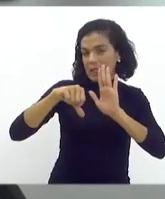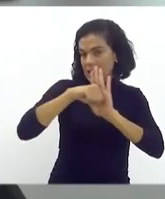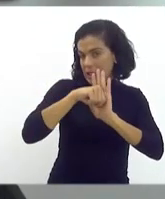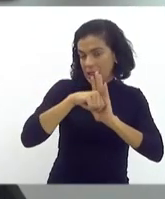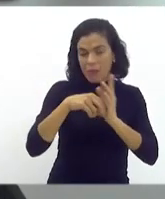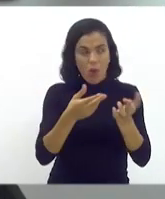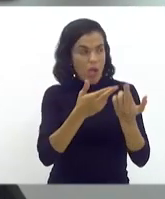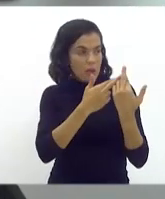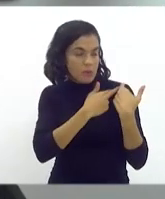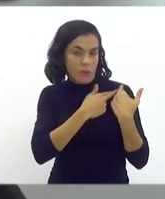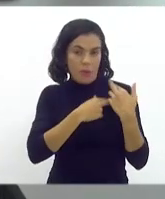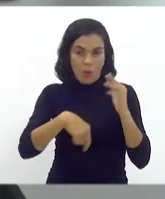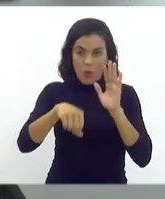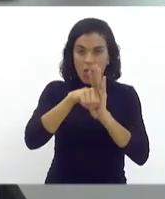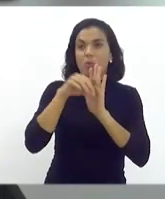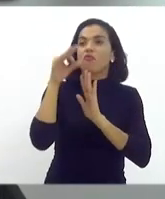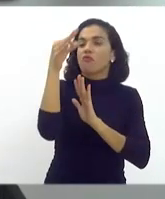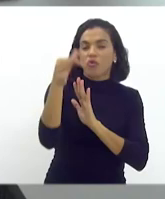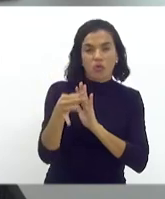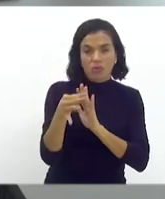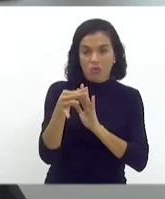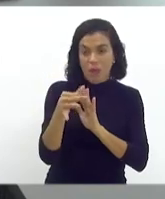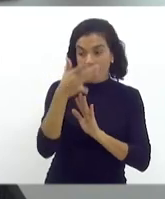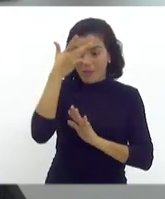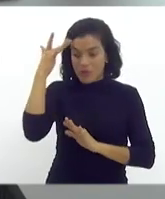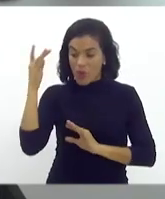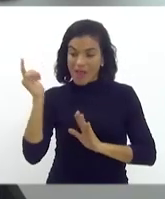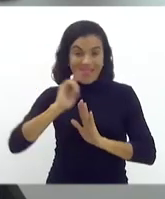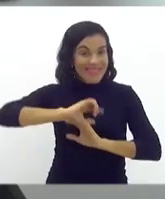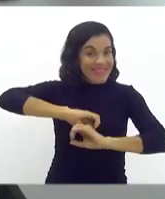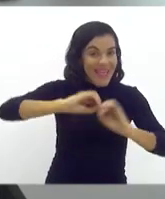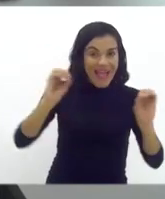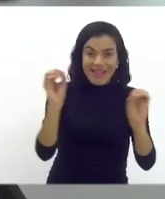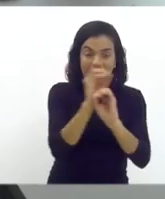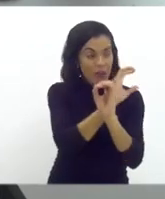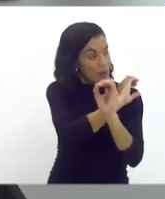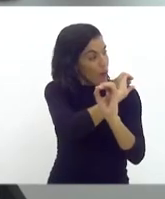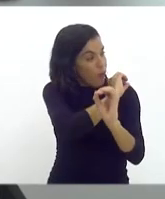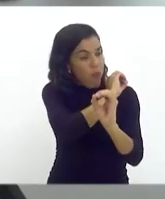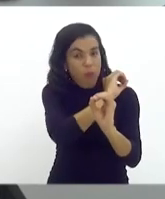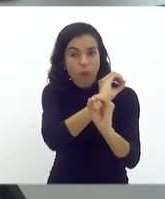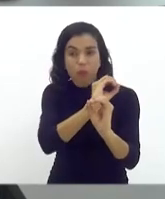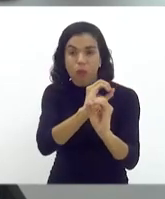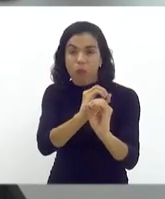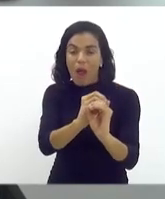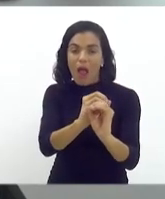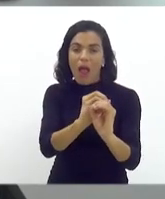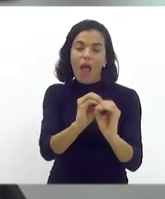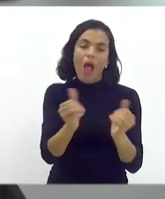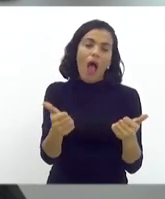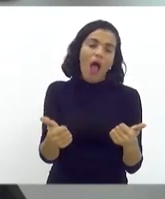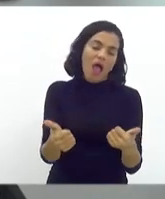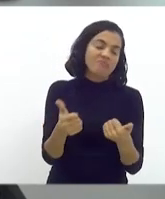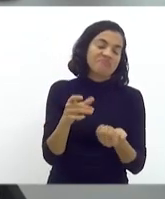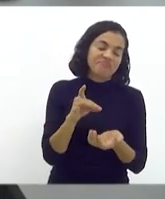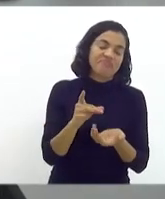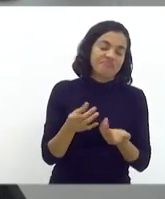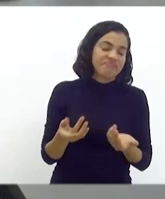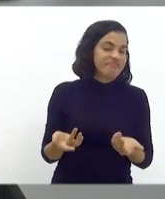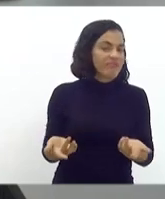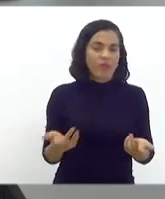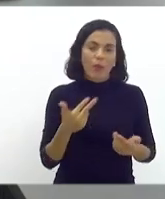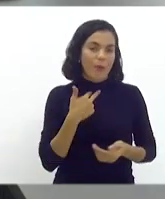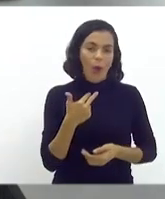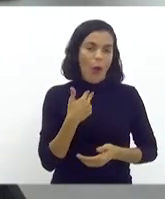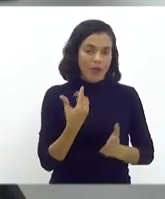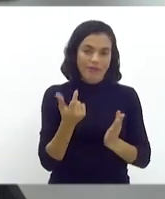responsabilizado por algum tipo de crime no futuro mas uma vez que essa pessoa não tem nada ela faz absorvida não tem mais nada de fato ela